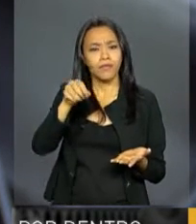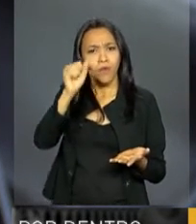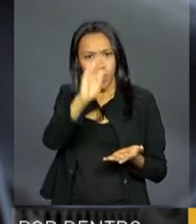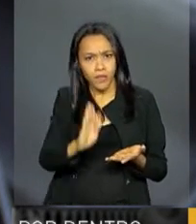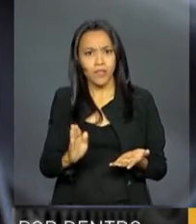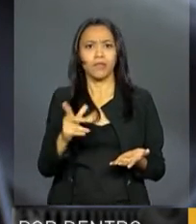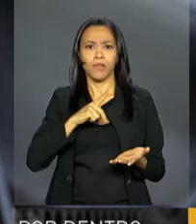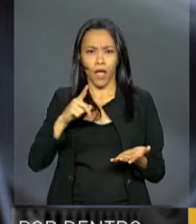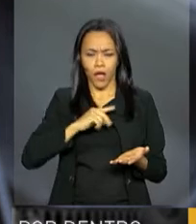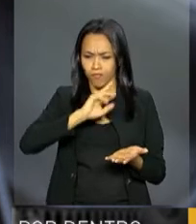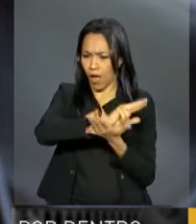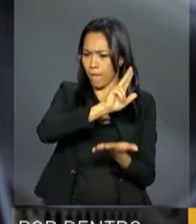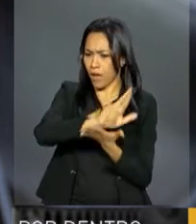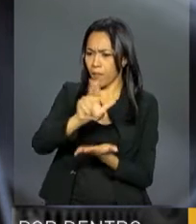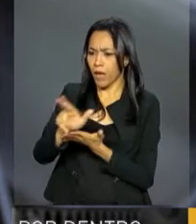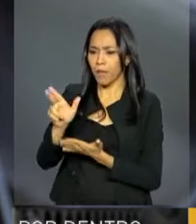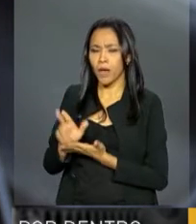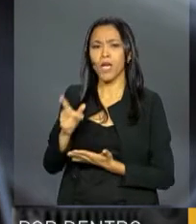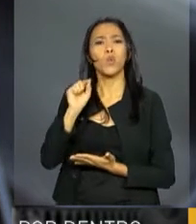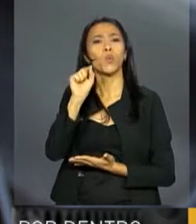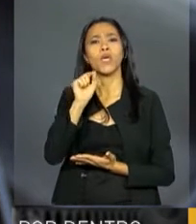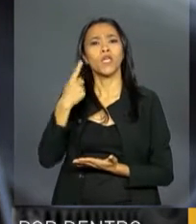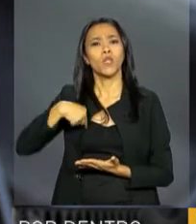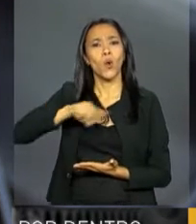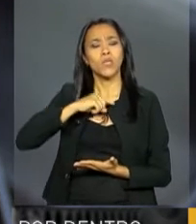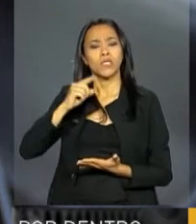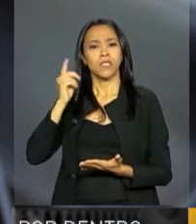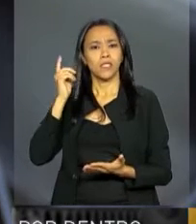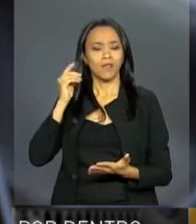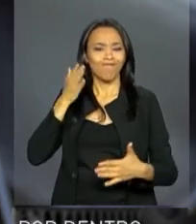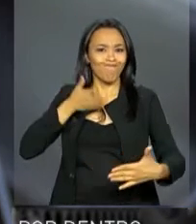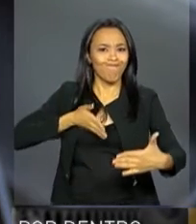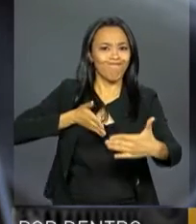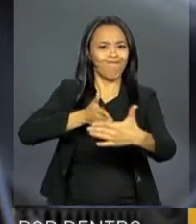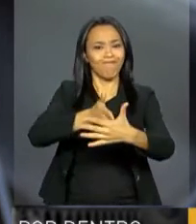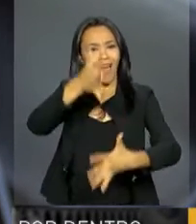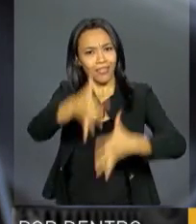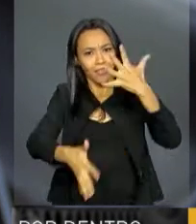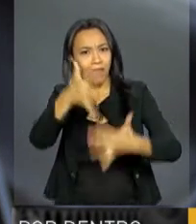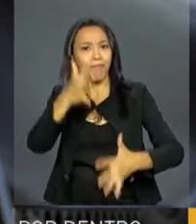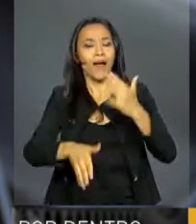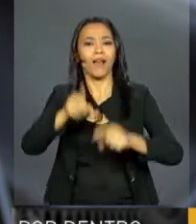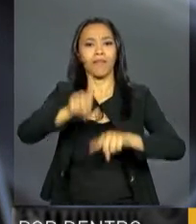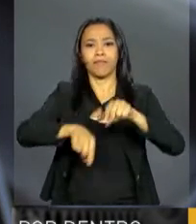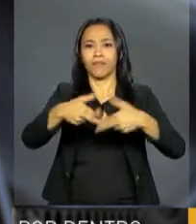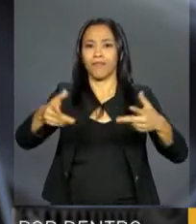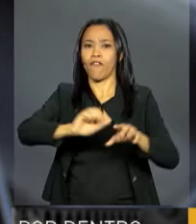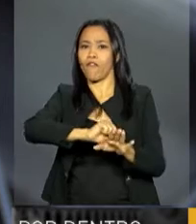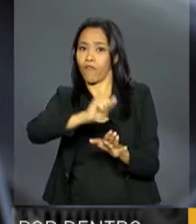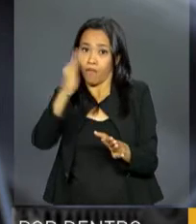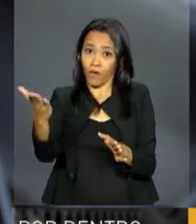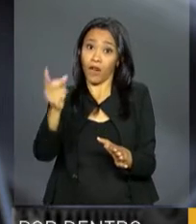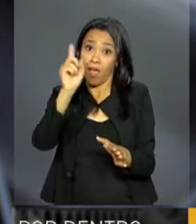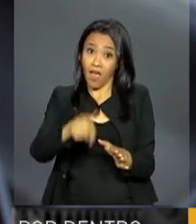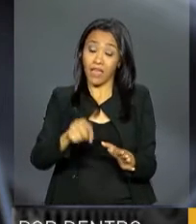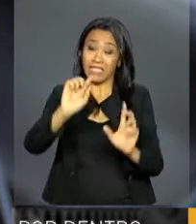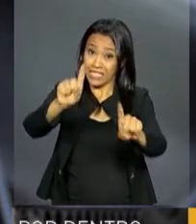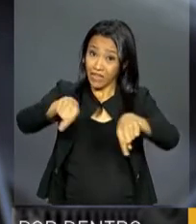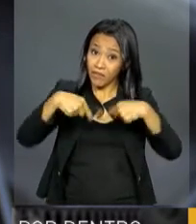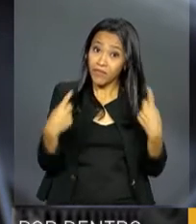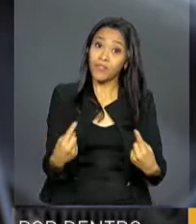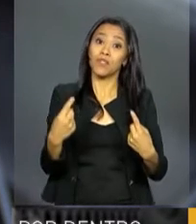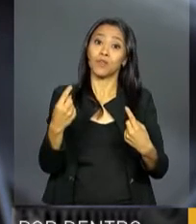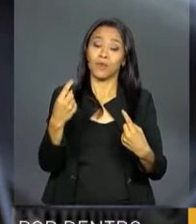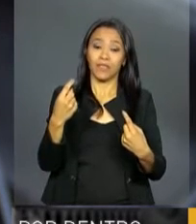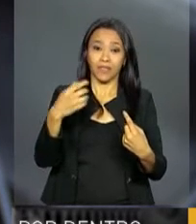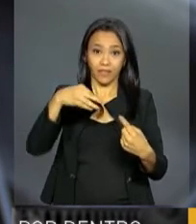ea barreira que nos encontramos de ampliar nossas exportações está muito focada em desafios externos